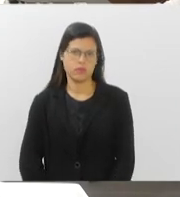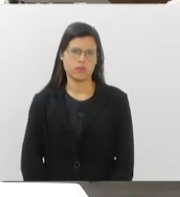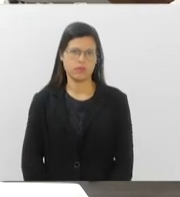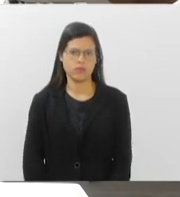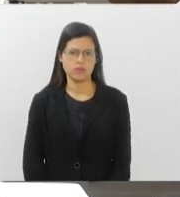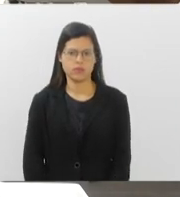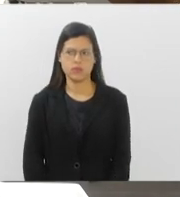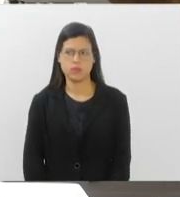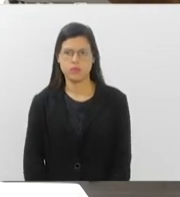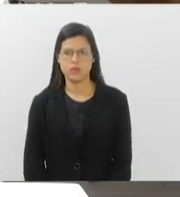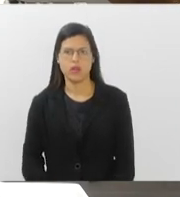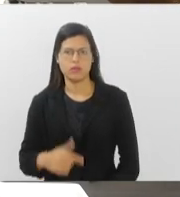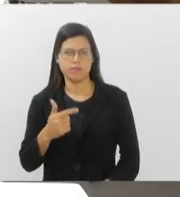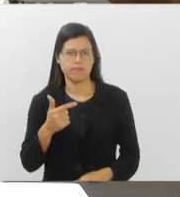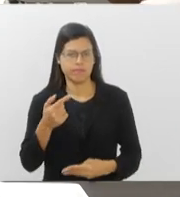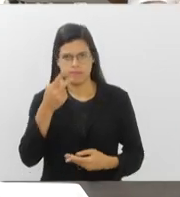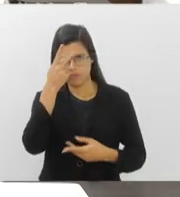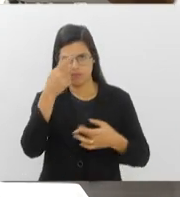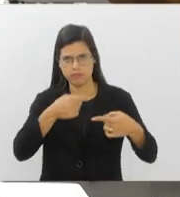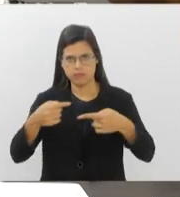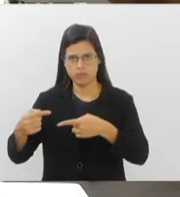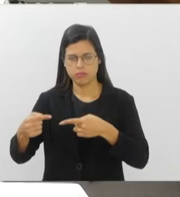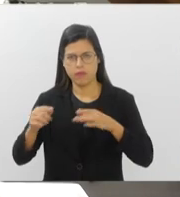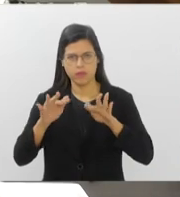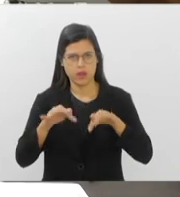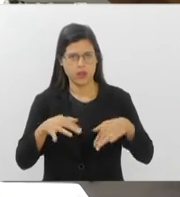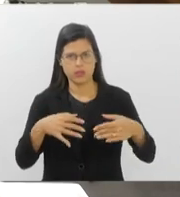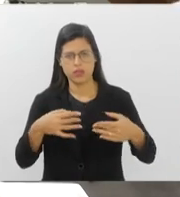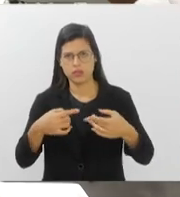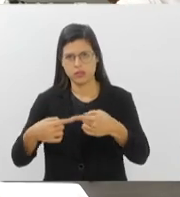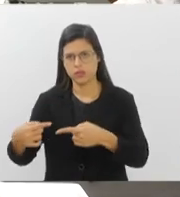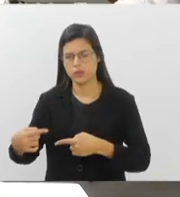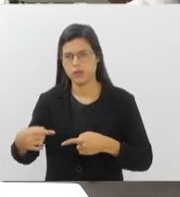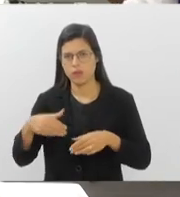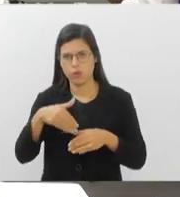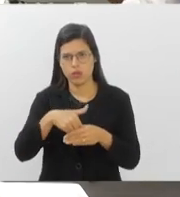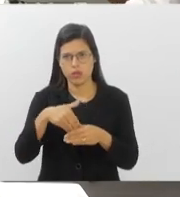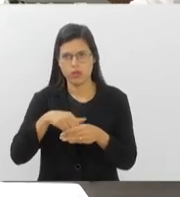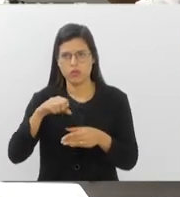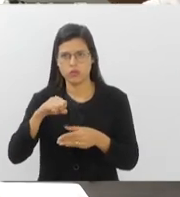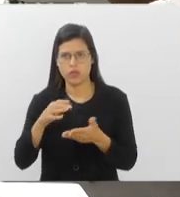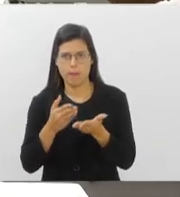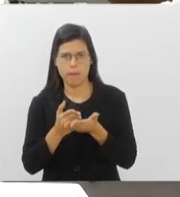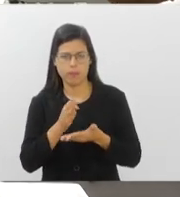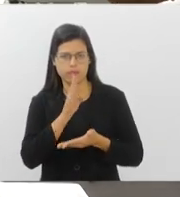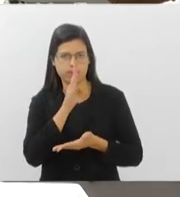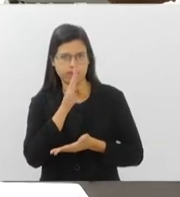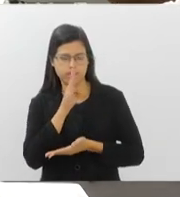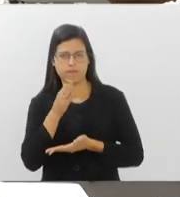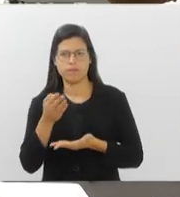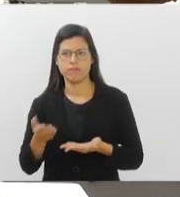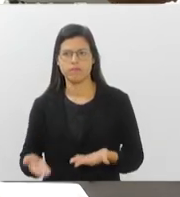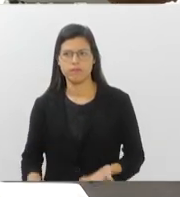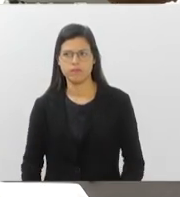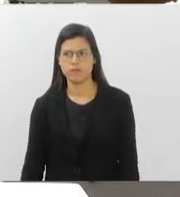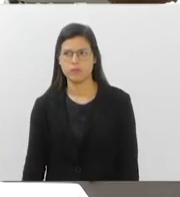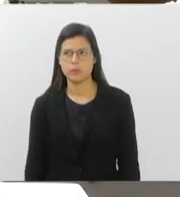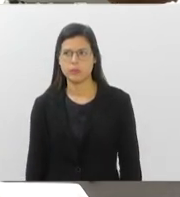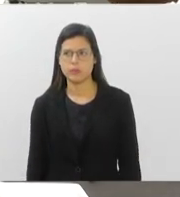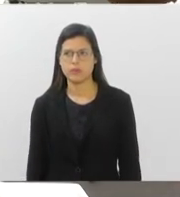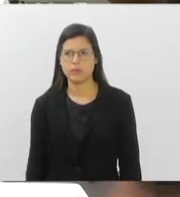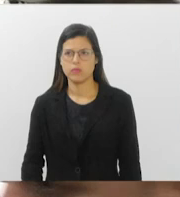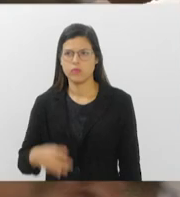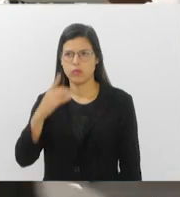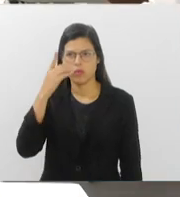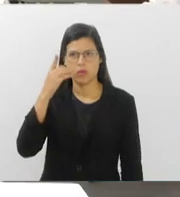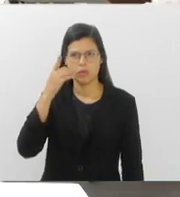Não havendo quem queira discutir, encerrada a discussão. Em votação, os senhores que aprovam permaneçam como estão. Não, o deputado Fred está